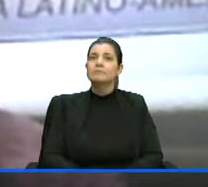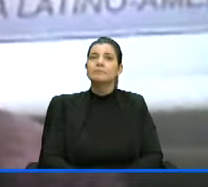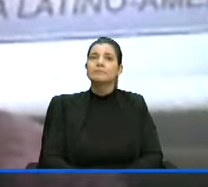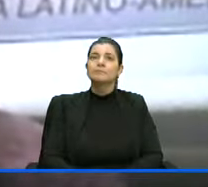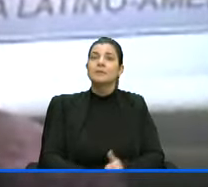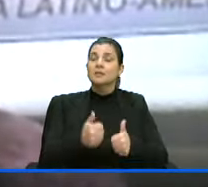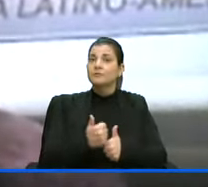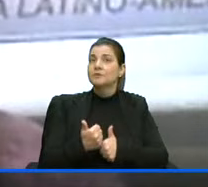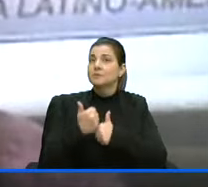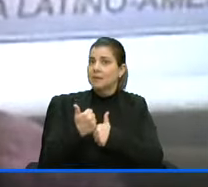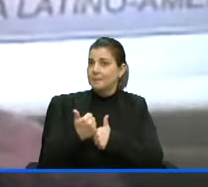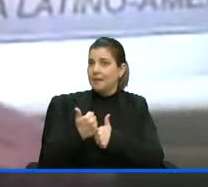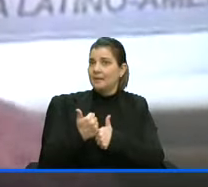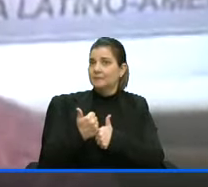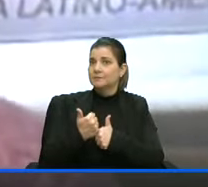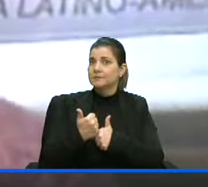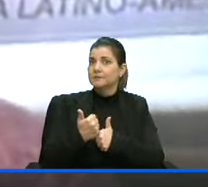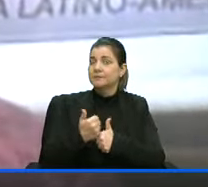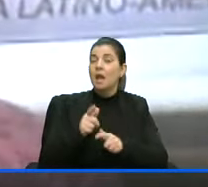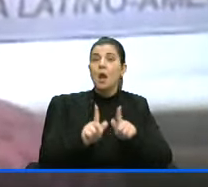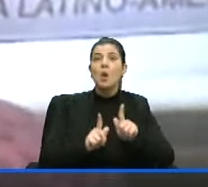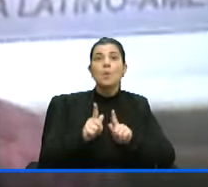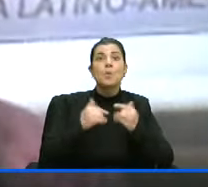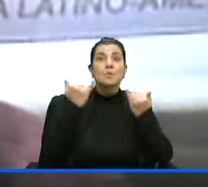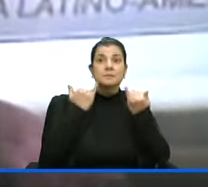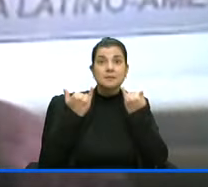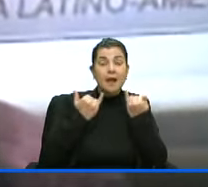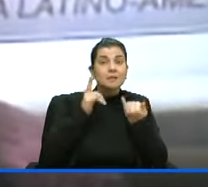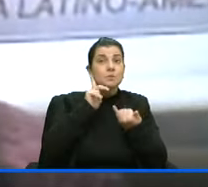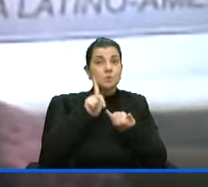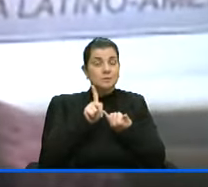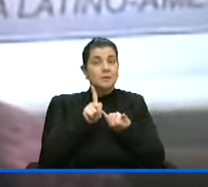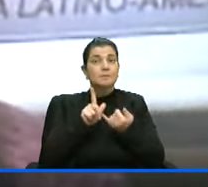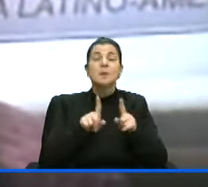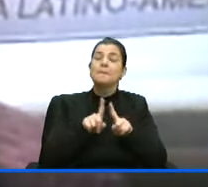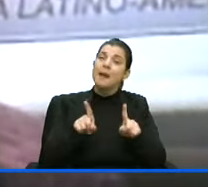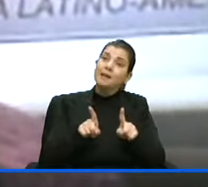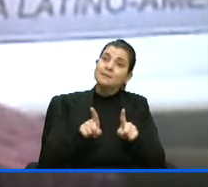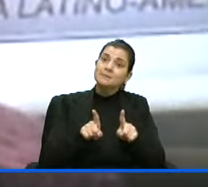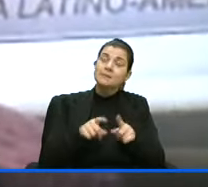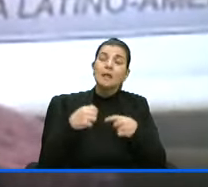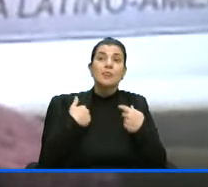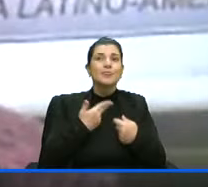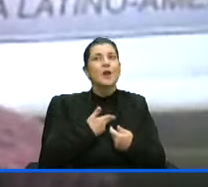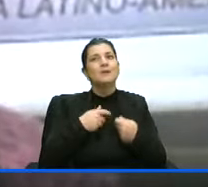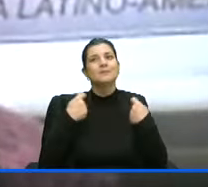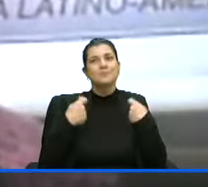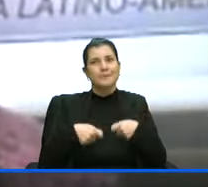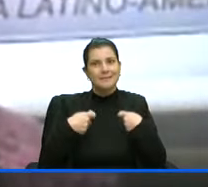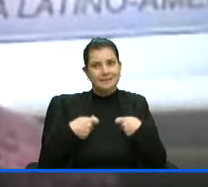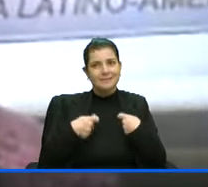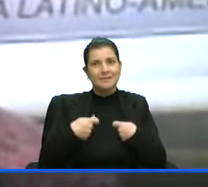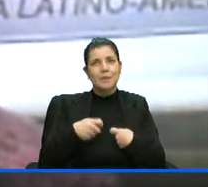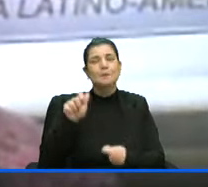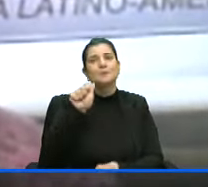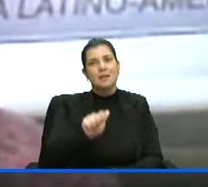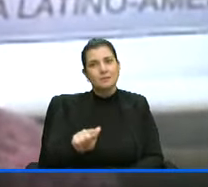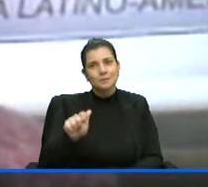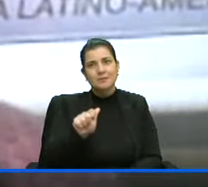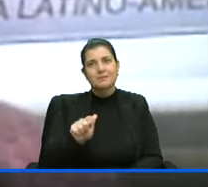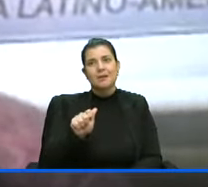nos encaminhados, e alguns dados a gente consegue por ali. Mas, enfim, a gente precisa, enquanto associação,